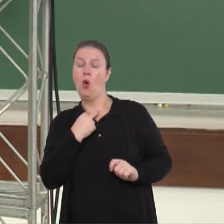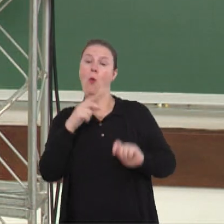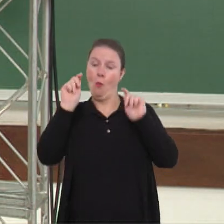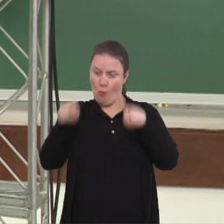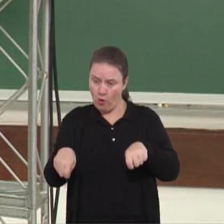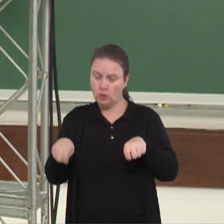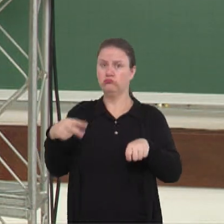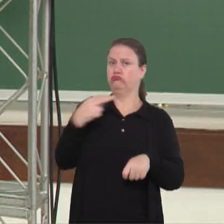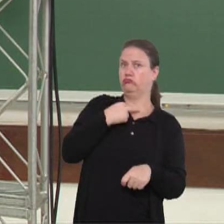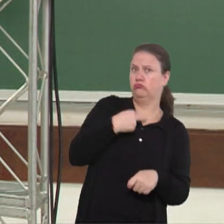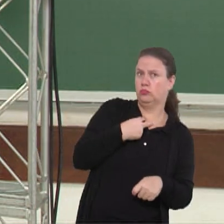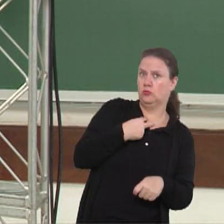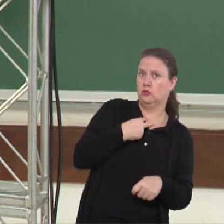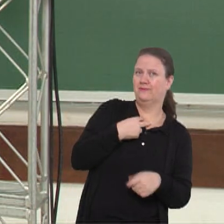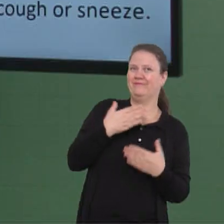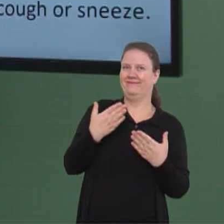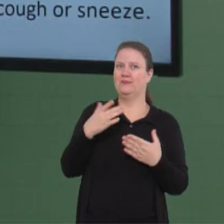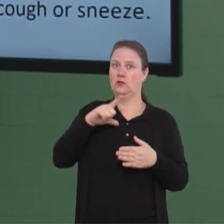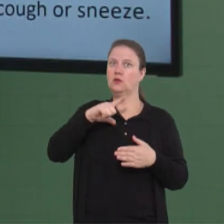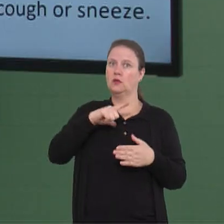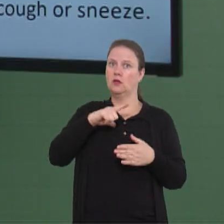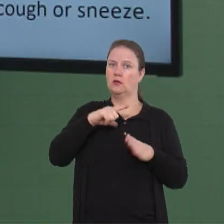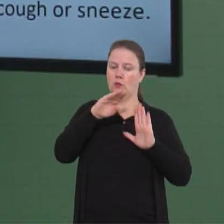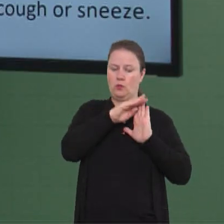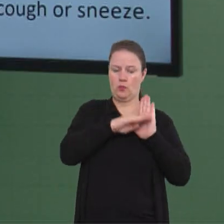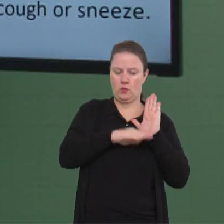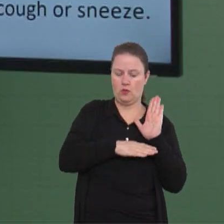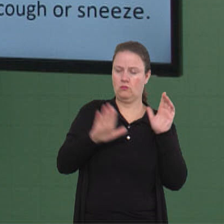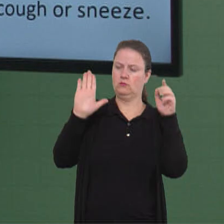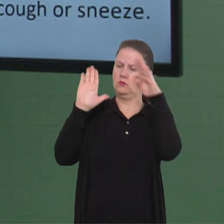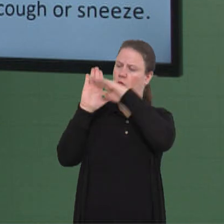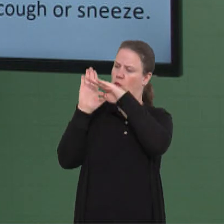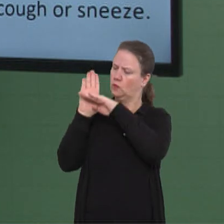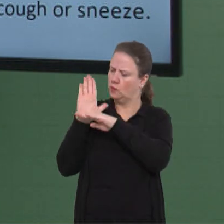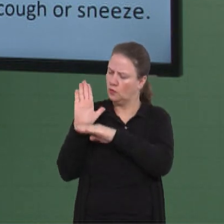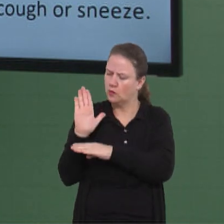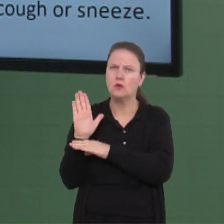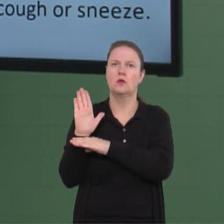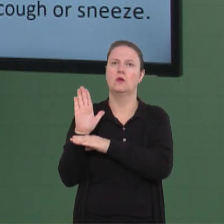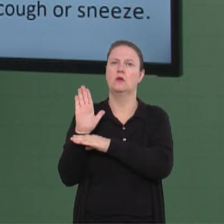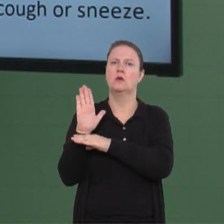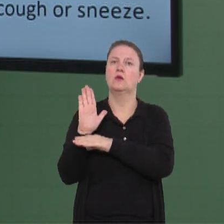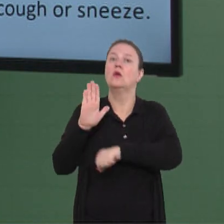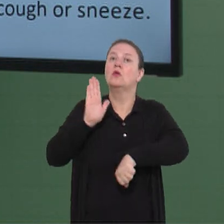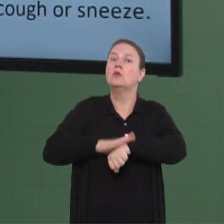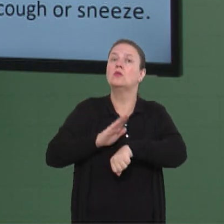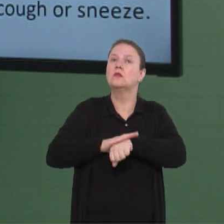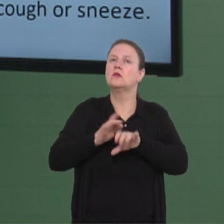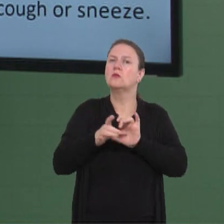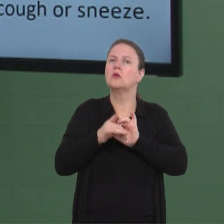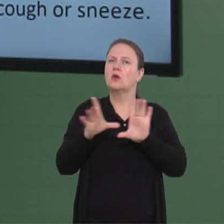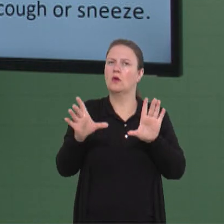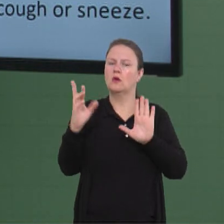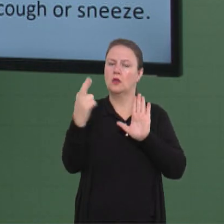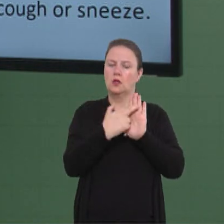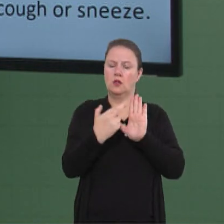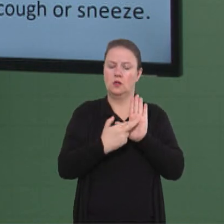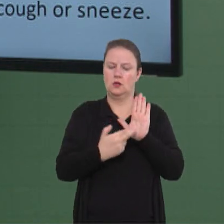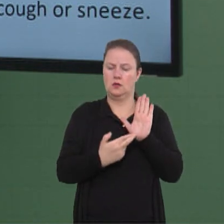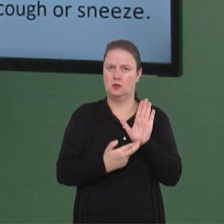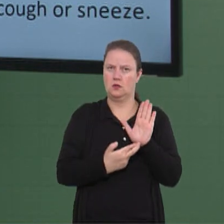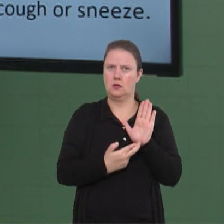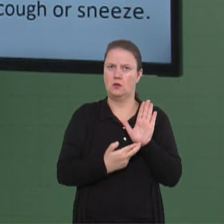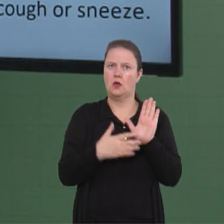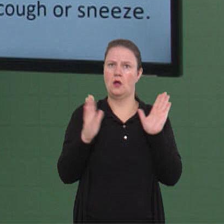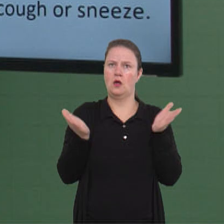assim e da letra a até a letra aí vou dar um tempinho para vocês poderem marcar para você poder me responder eu quero que vocês